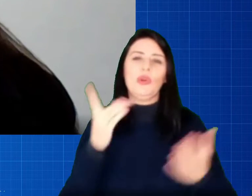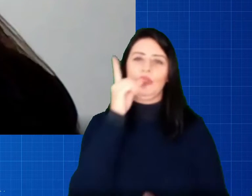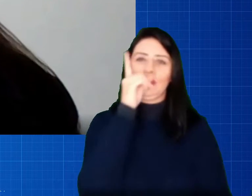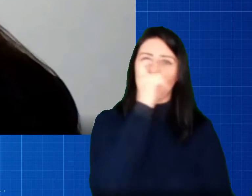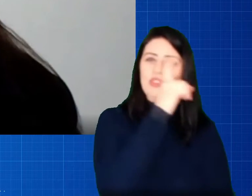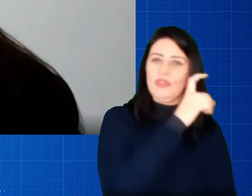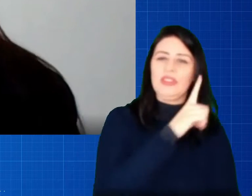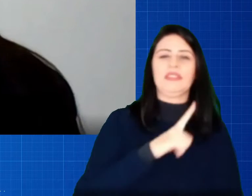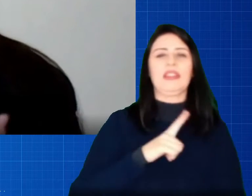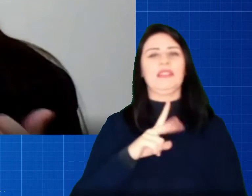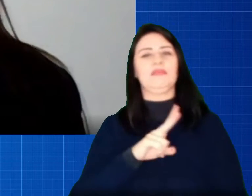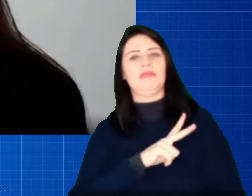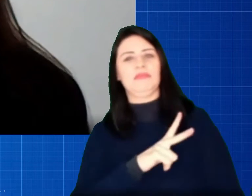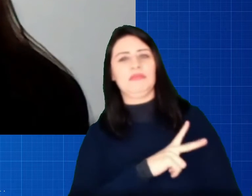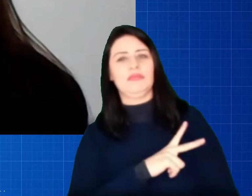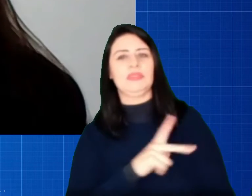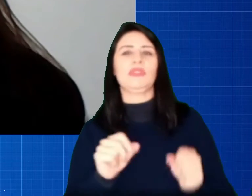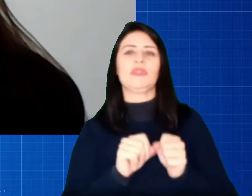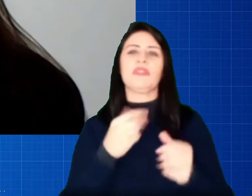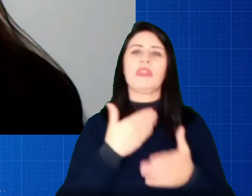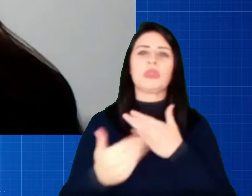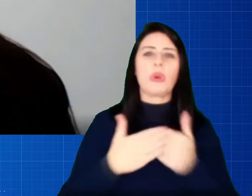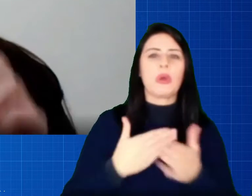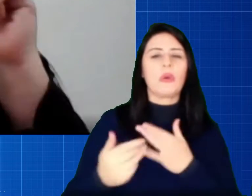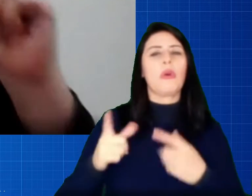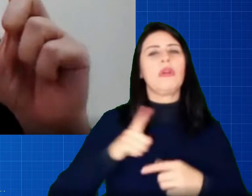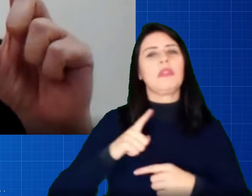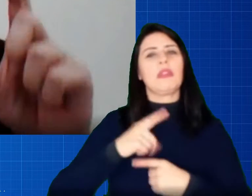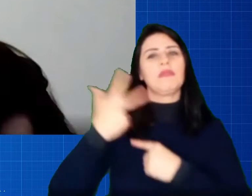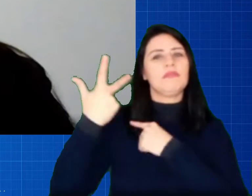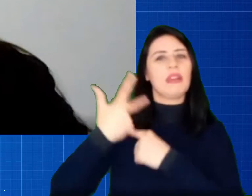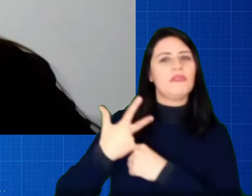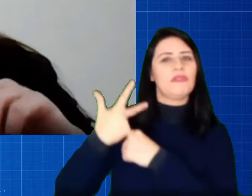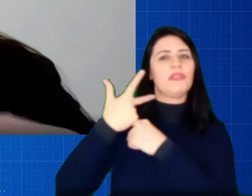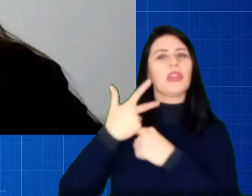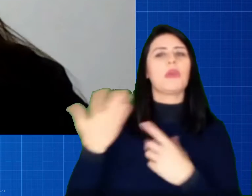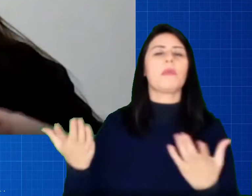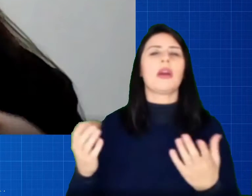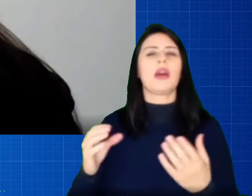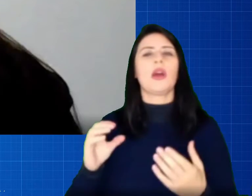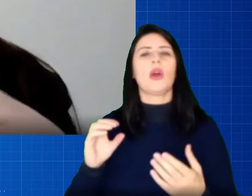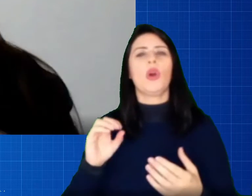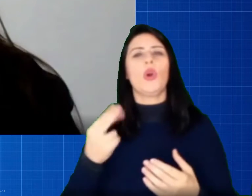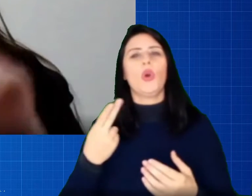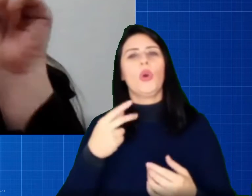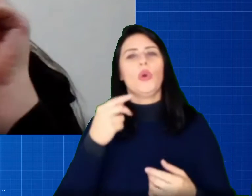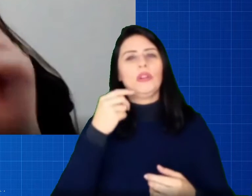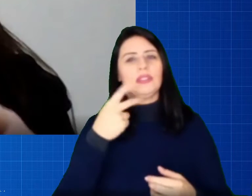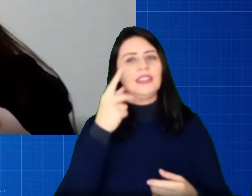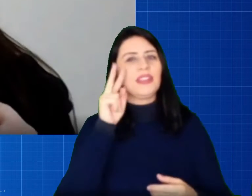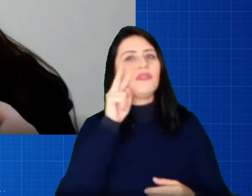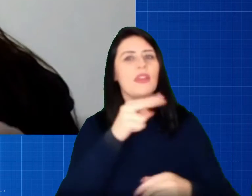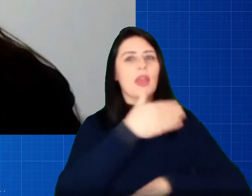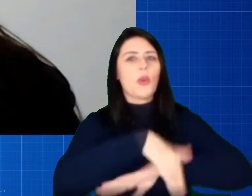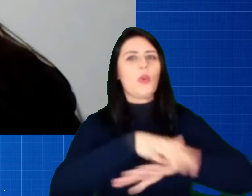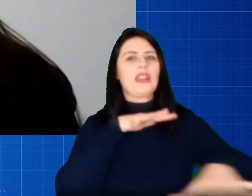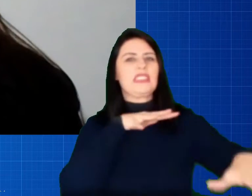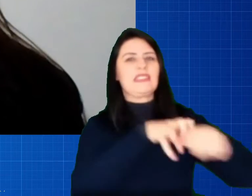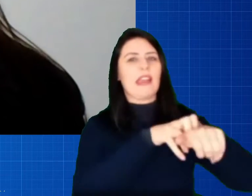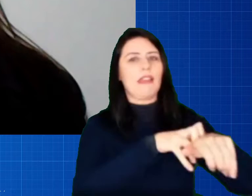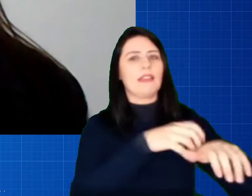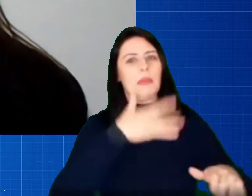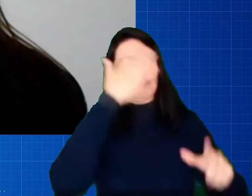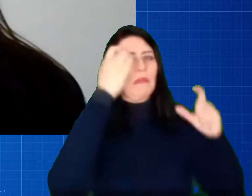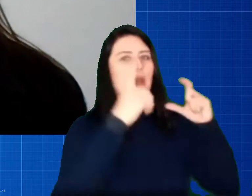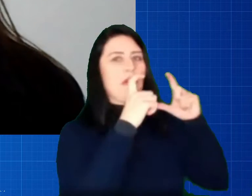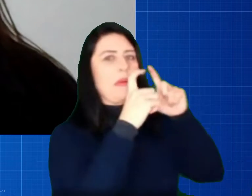tão difícil ter privacidade, você faz qualquer coisa, já tem uma câmera atrás de você, ou um acidente, as pessoas não olham o acidente, ficam tirando foto, né? Se